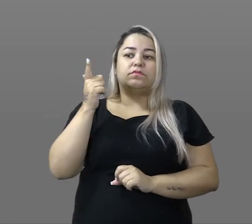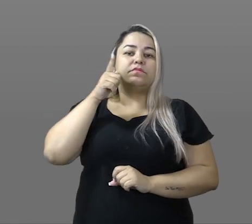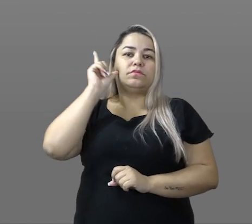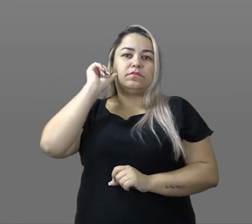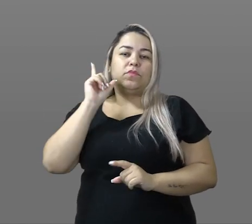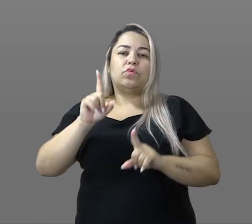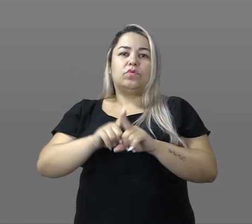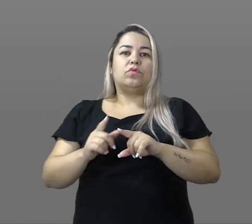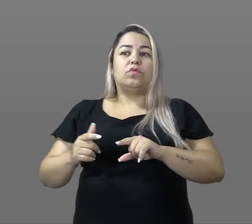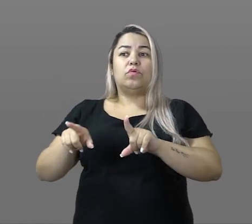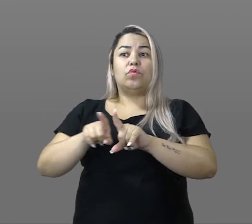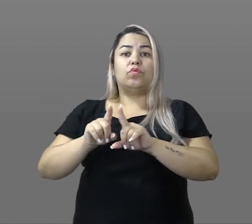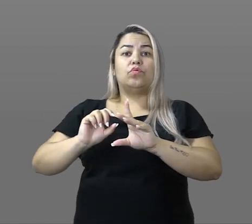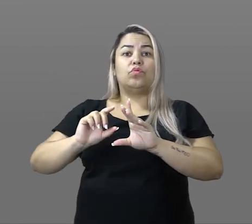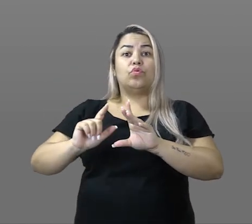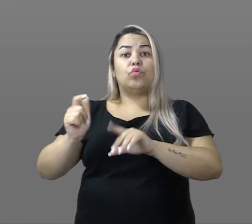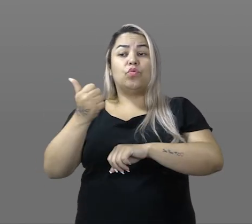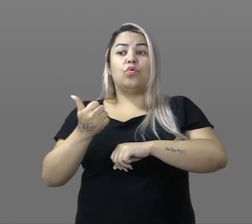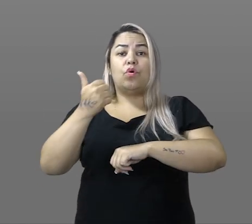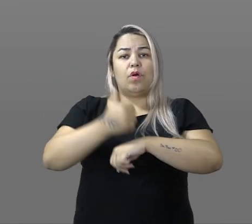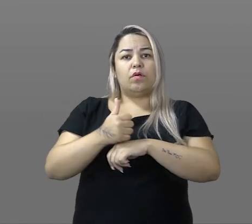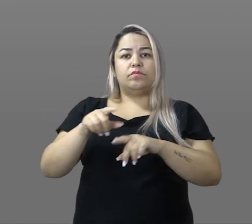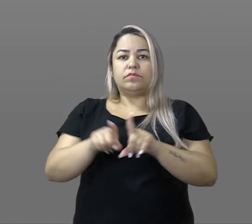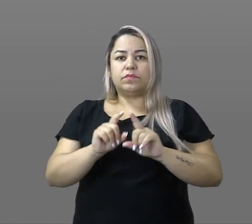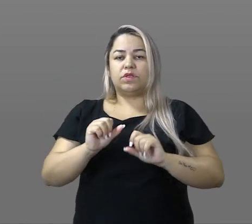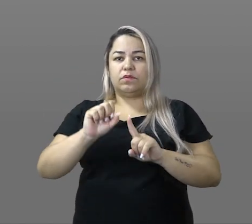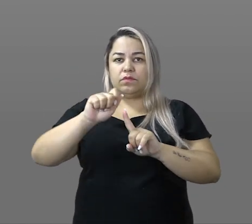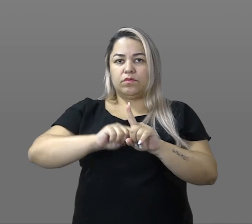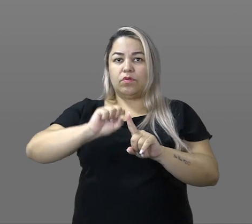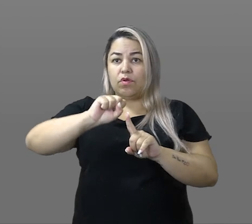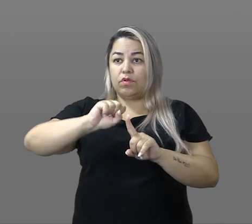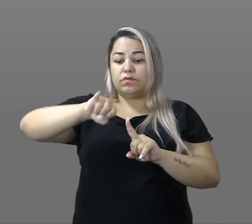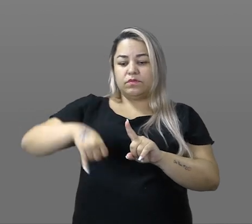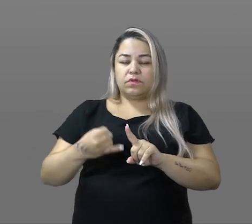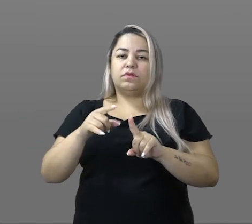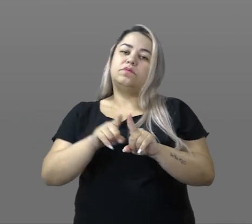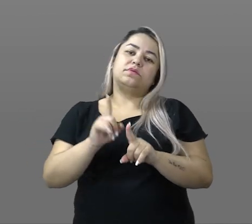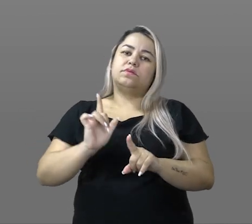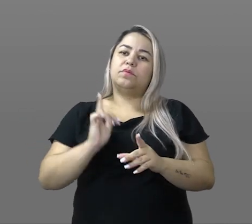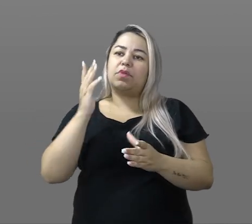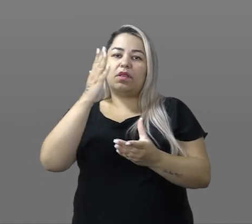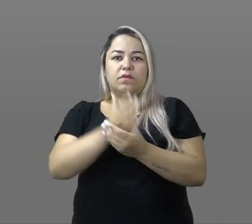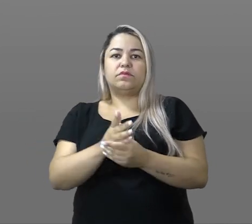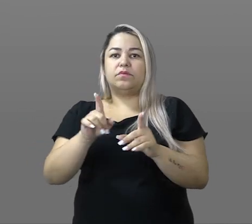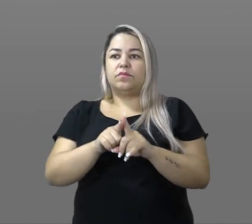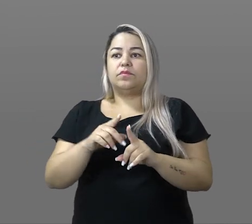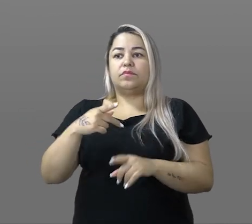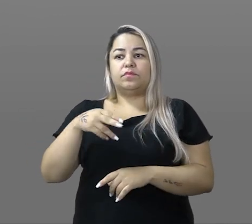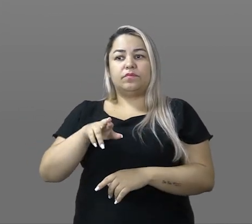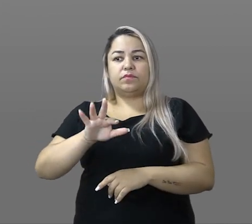do decreto do golpe do 8 de janeiro, os bolsonaristas Anderson Torres e Silvio Ney Vasquez, também